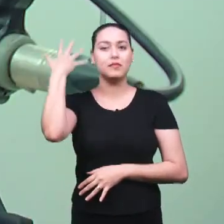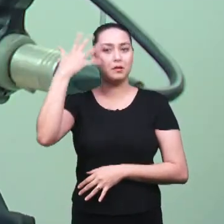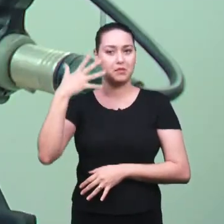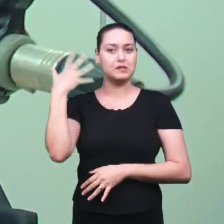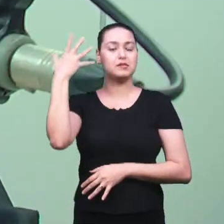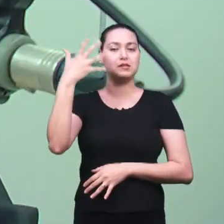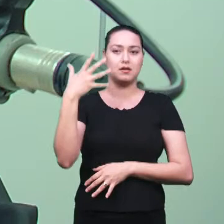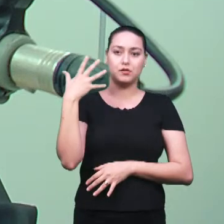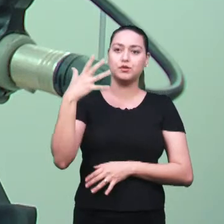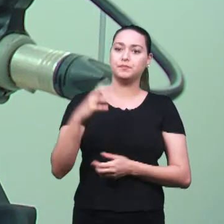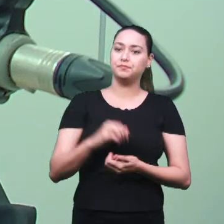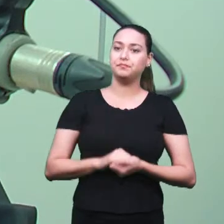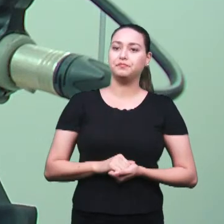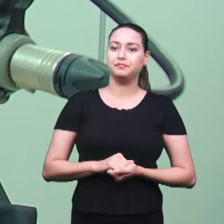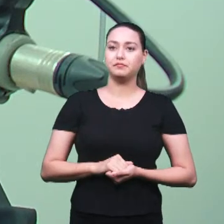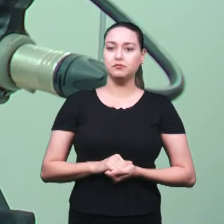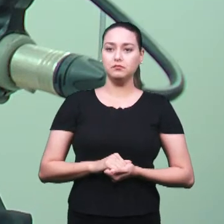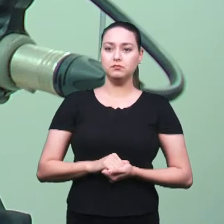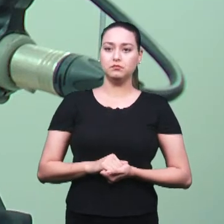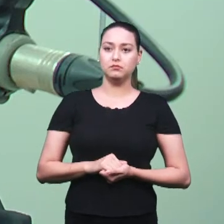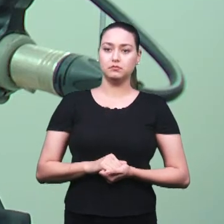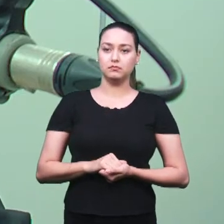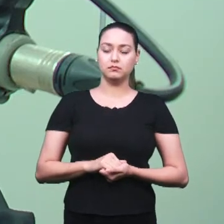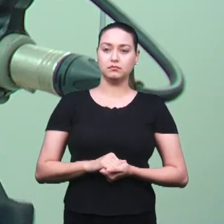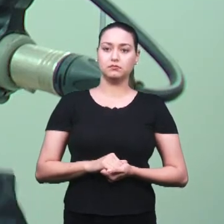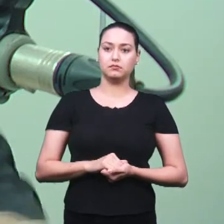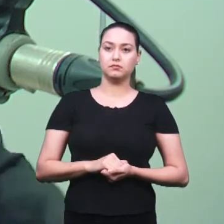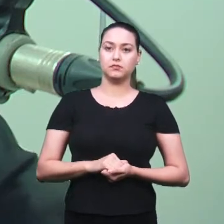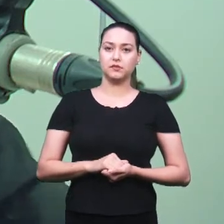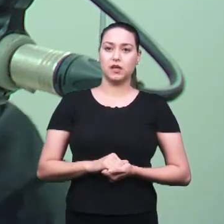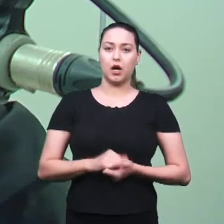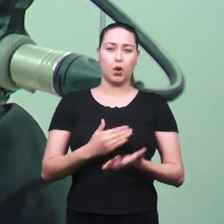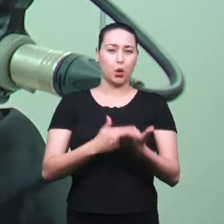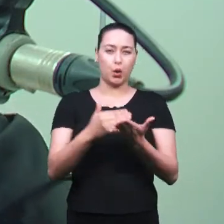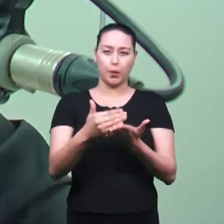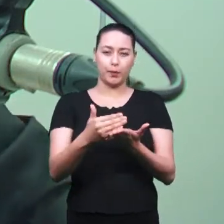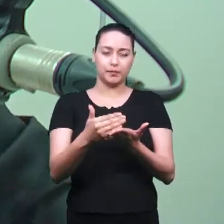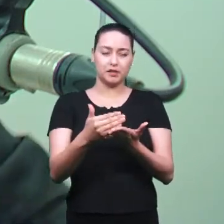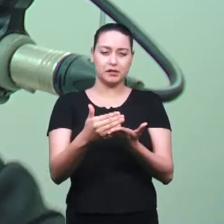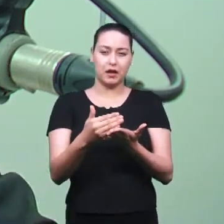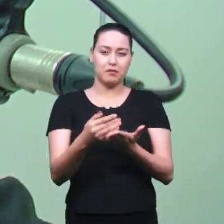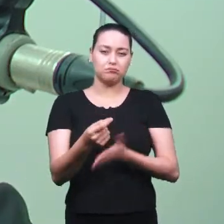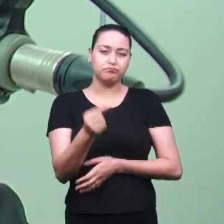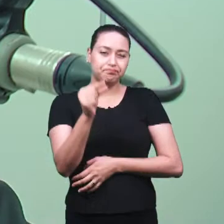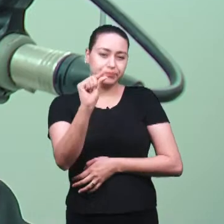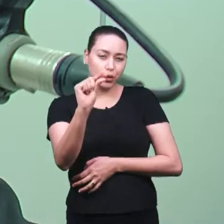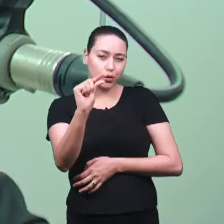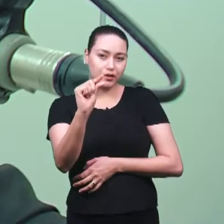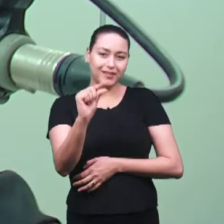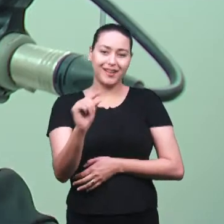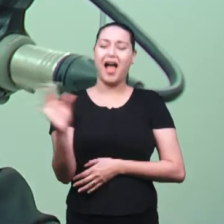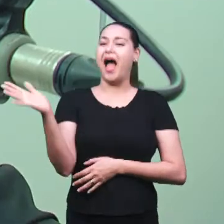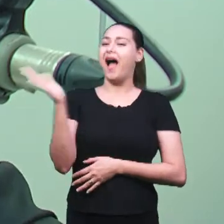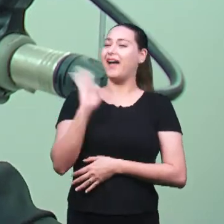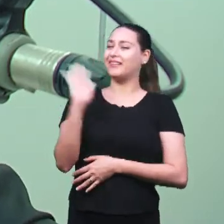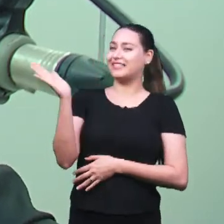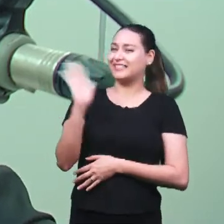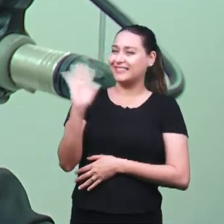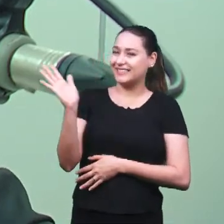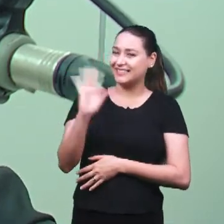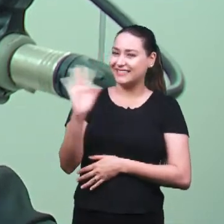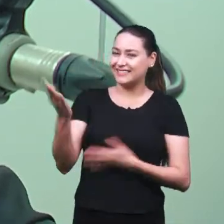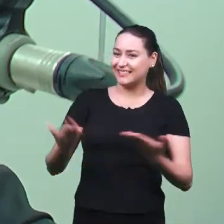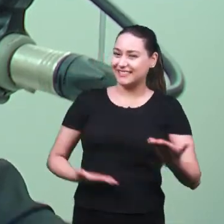ser transmitida, e vai ser daqui a pouco, 20 horas. Eu vou me despedir aqui dos irmãos,